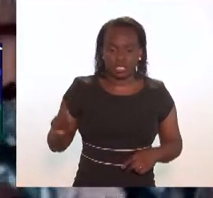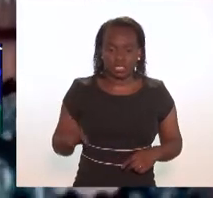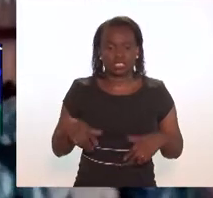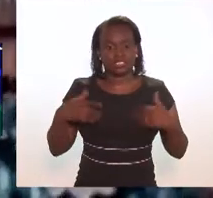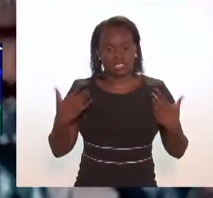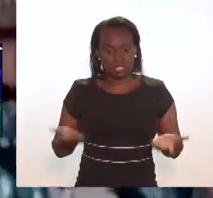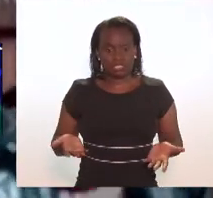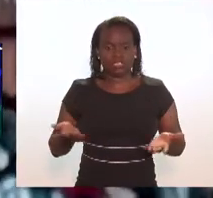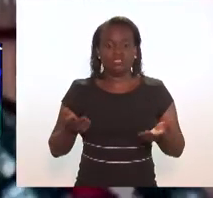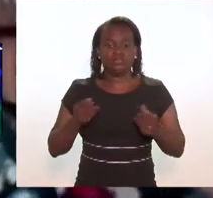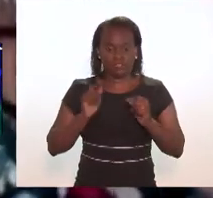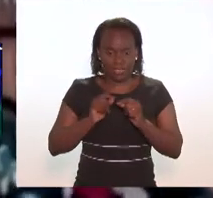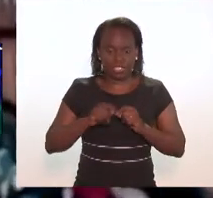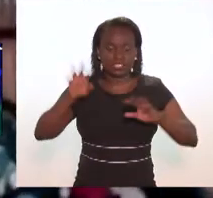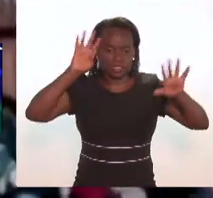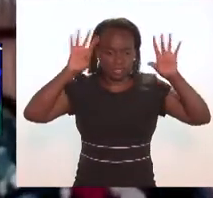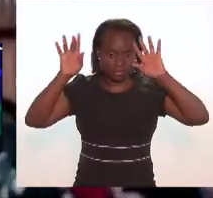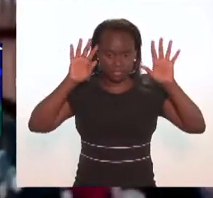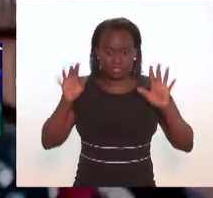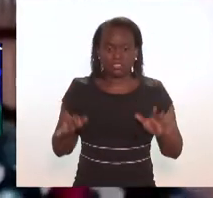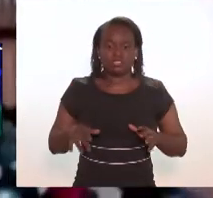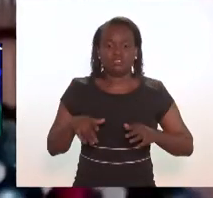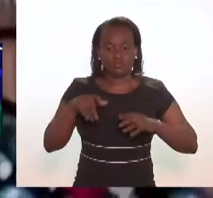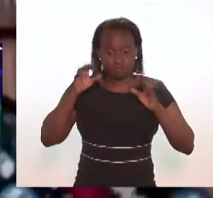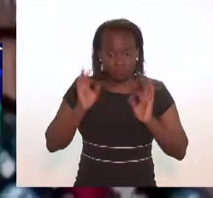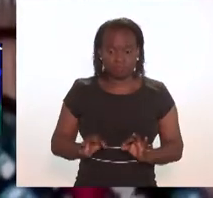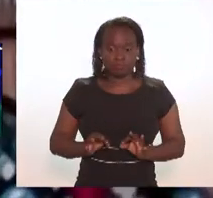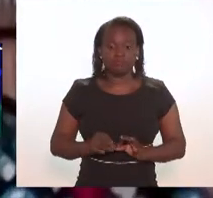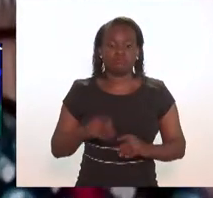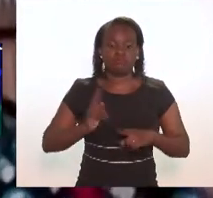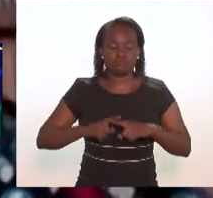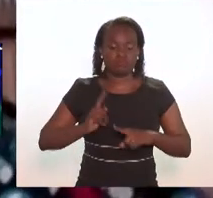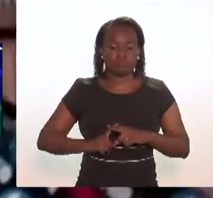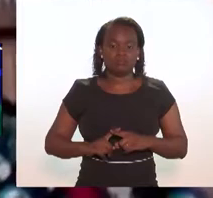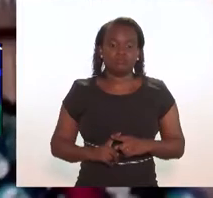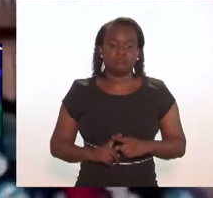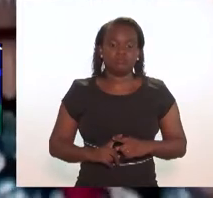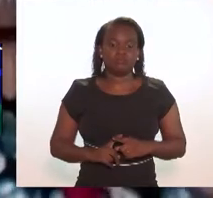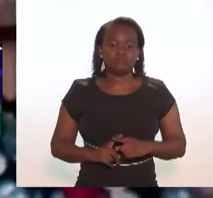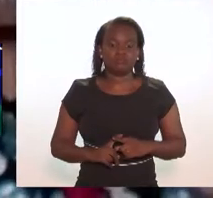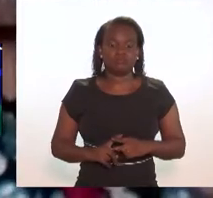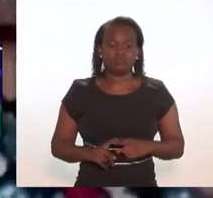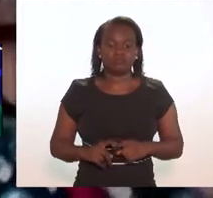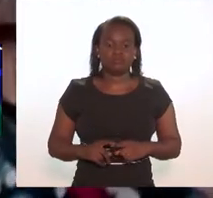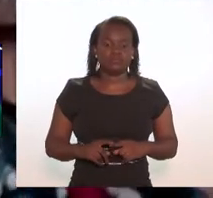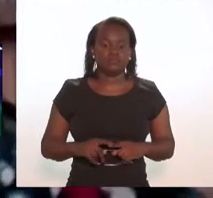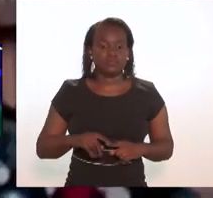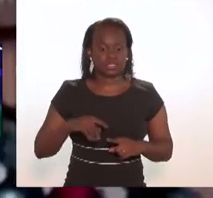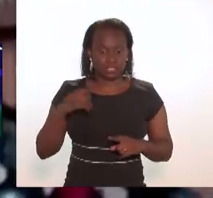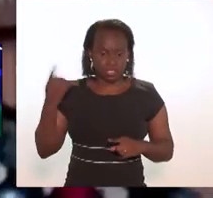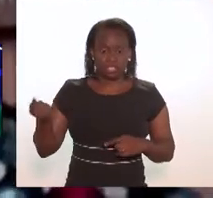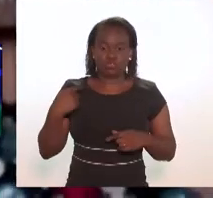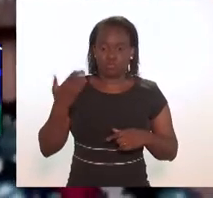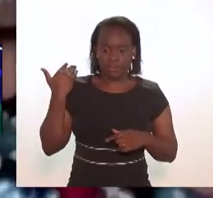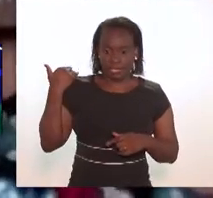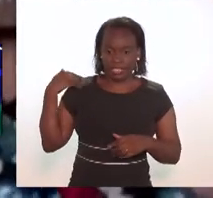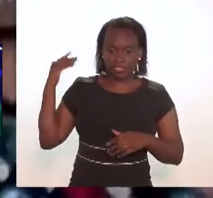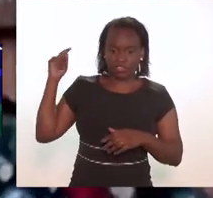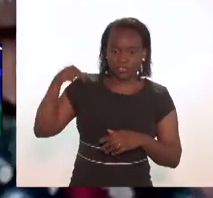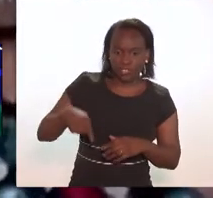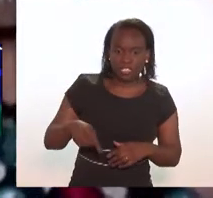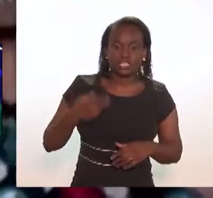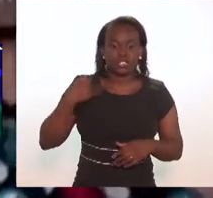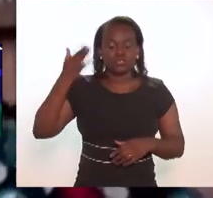Então, faço essa defesa enfática, porque de onde eu venho, eu